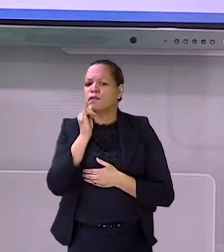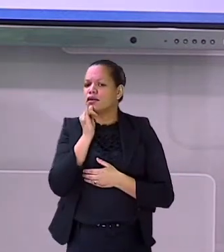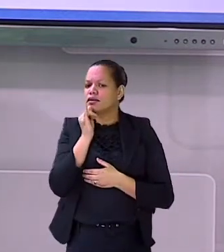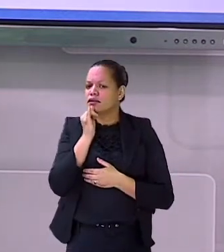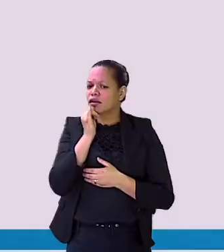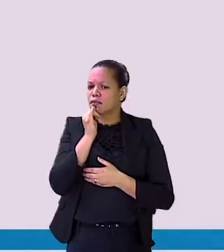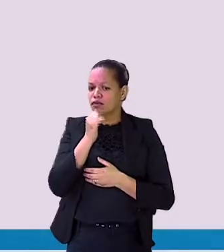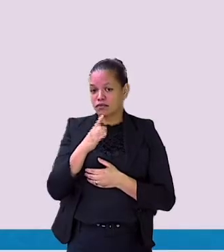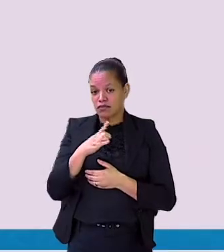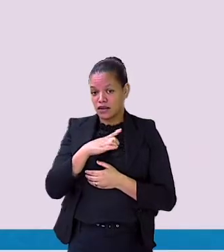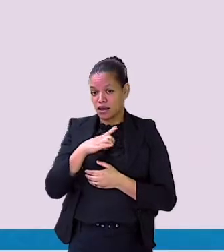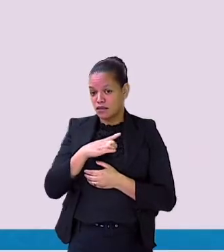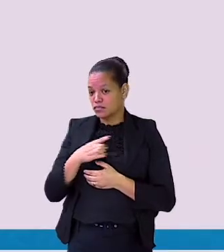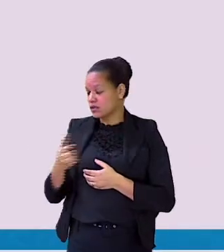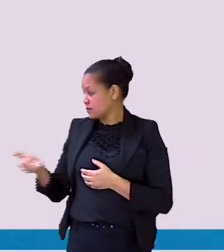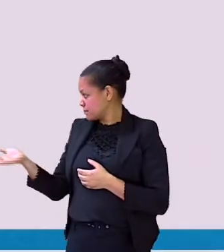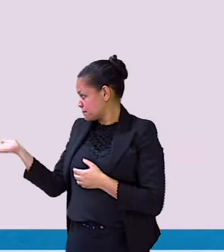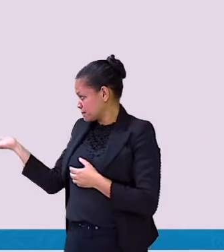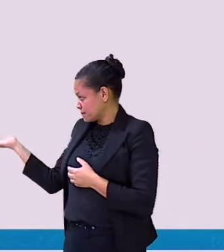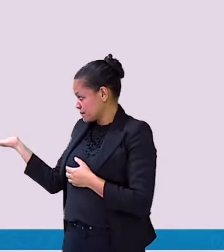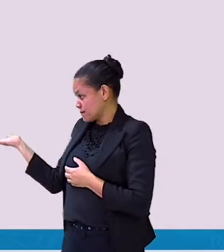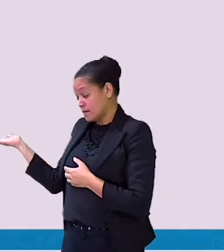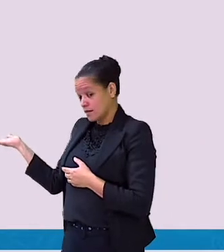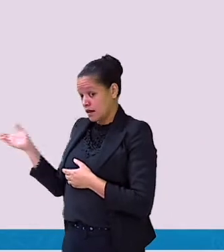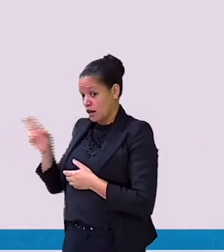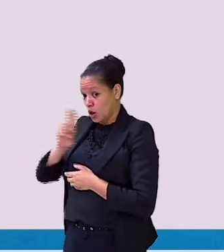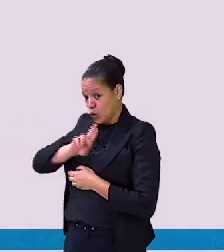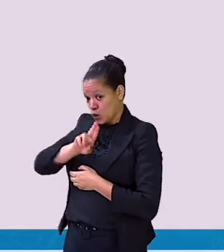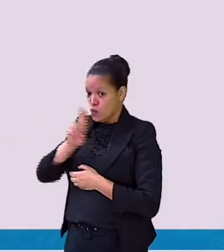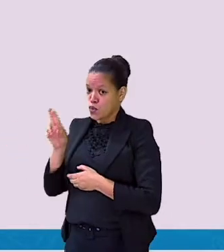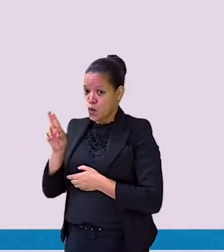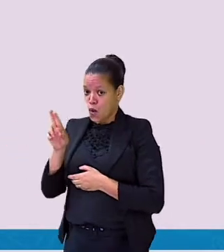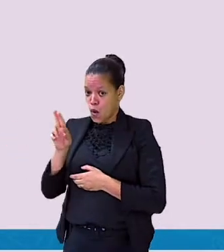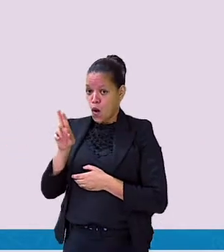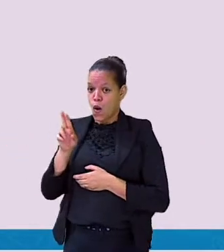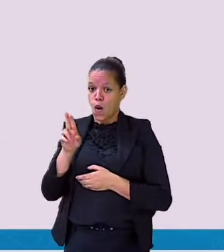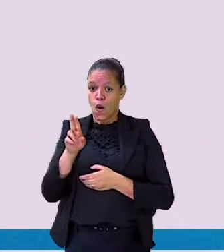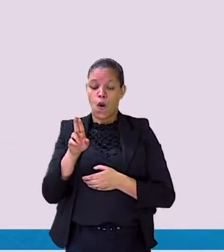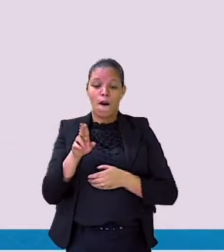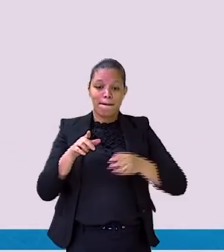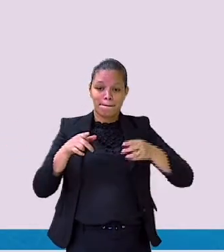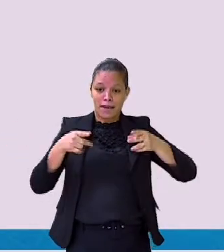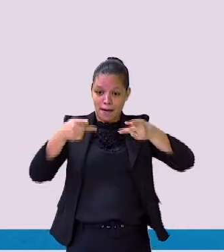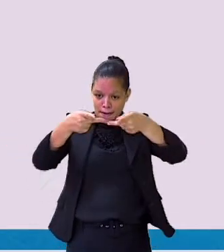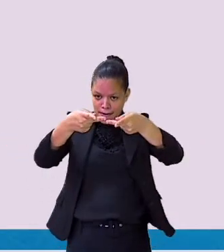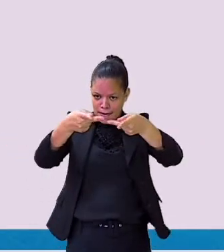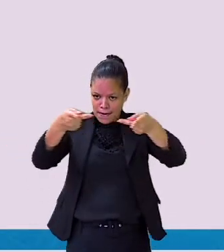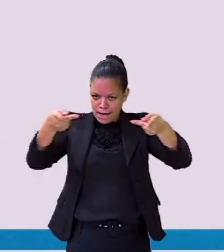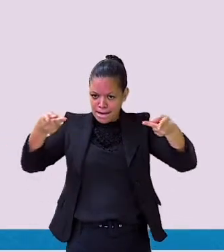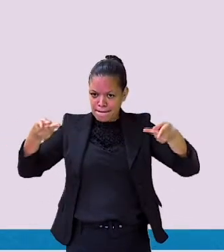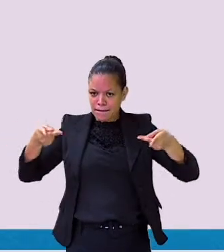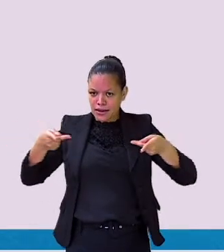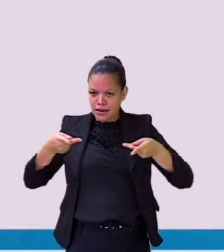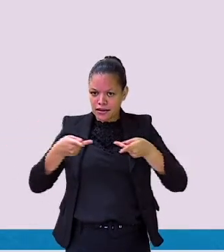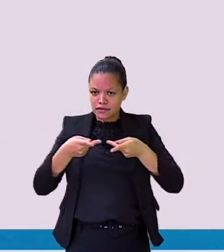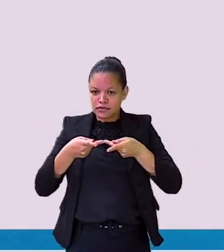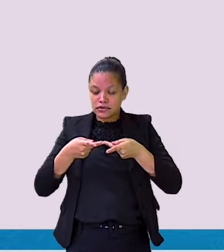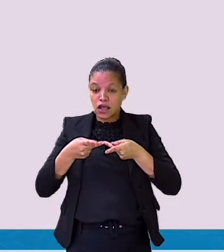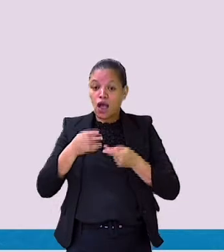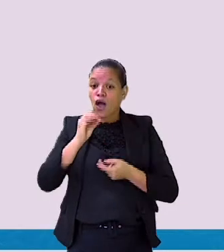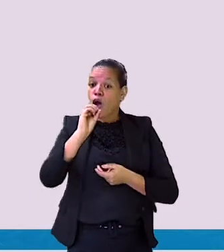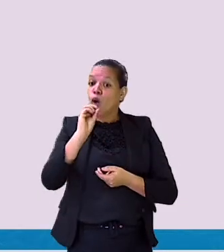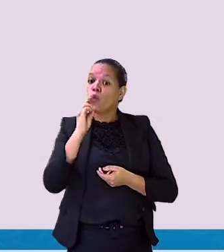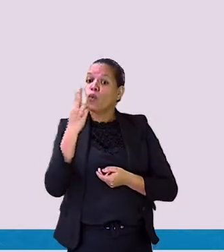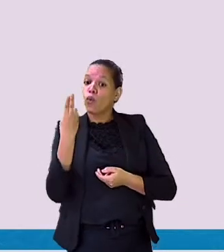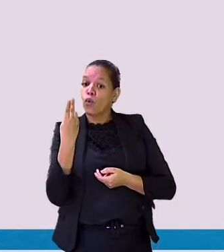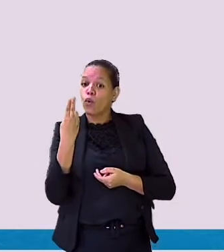A gente chama gráfico de pizza ou gráfico de setores. Eu tenho só de você olhar, se eu não falar nada com